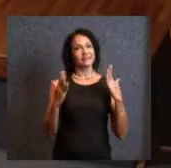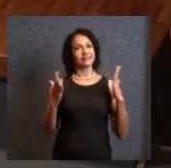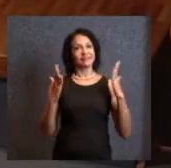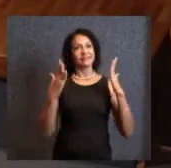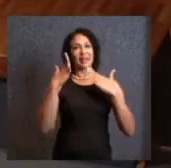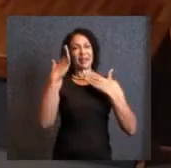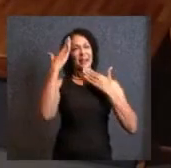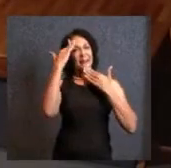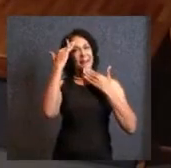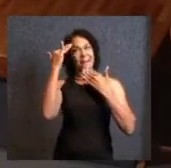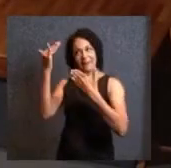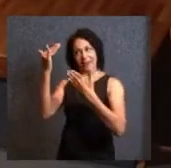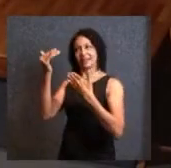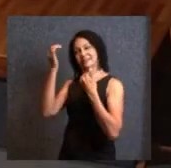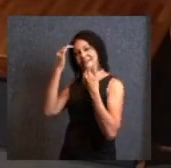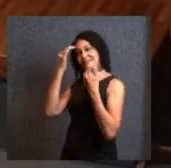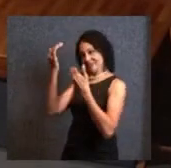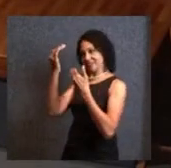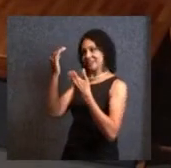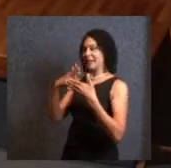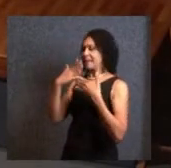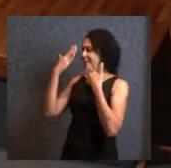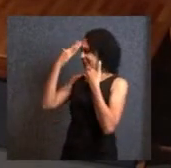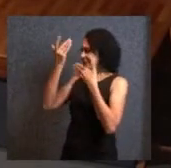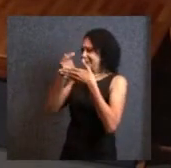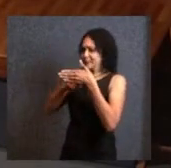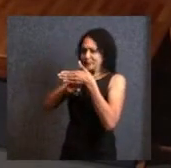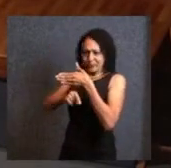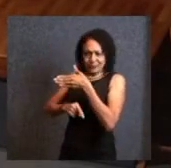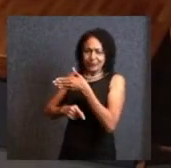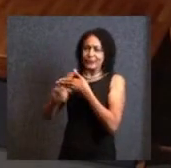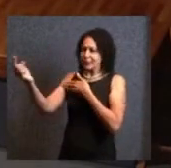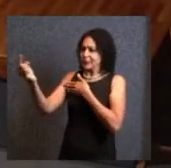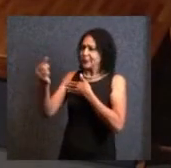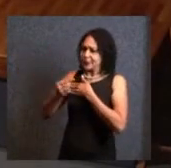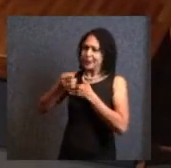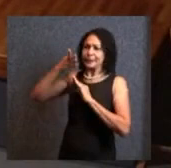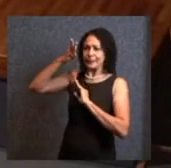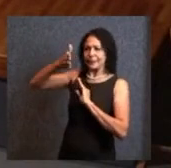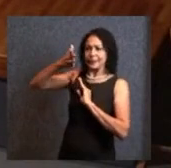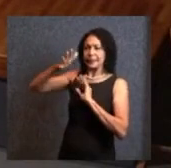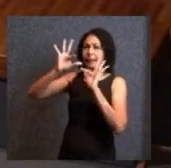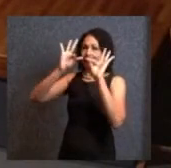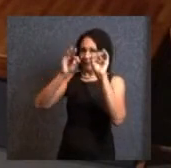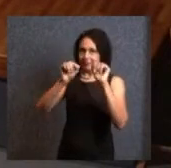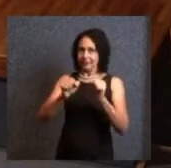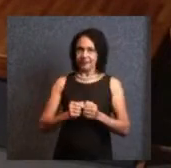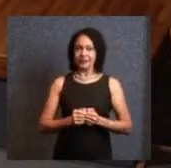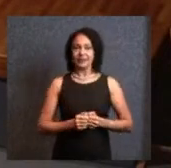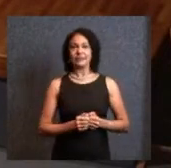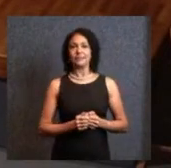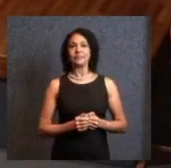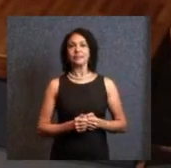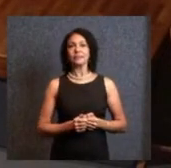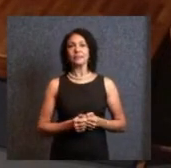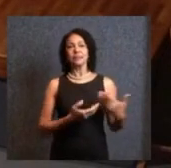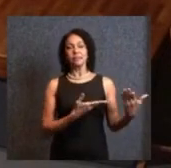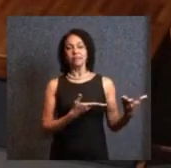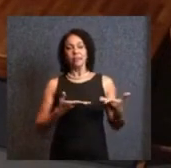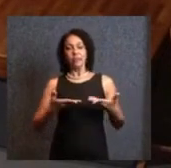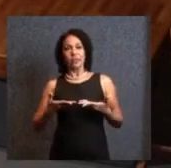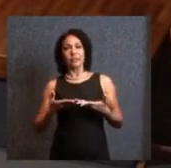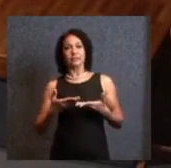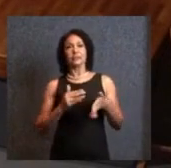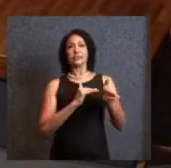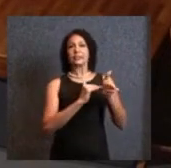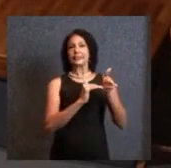Muito obrigada, professora. Agradecemos imensamente pela sua participação. E para finalizar, eu passo agora a palavra, né, para a